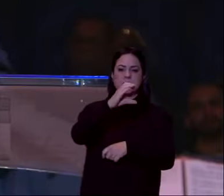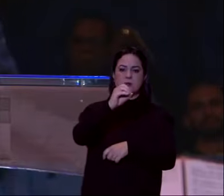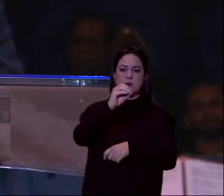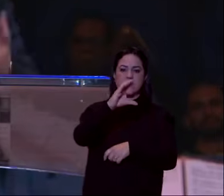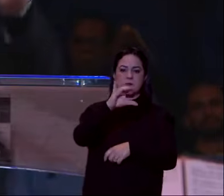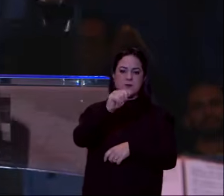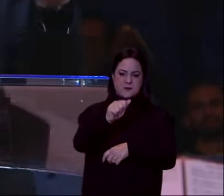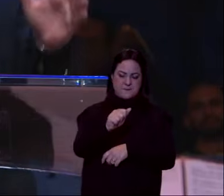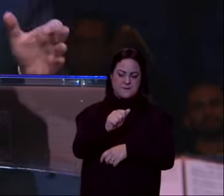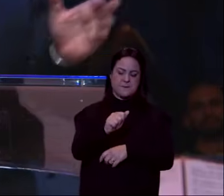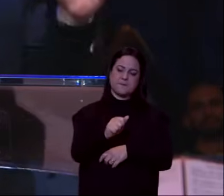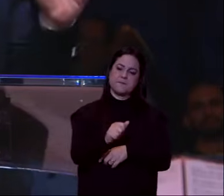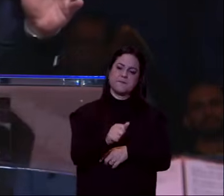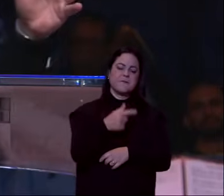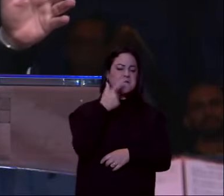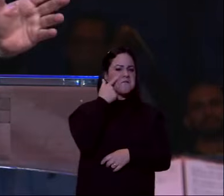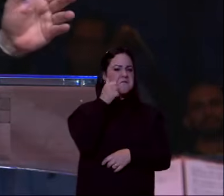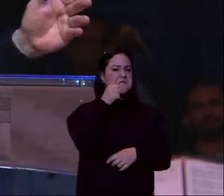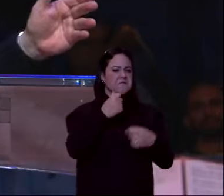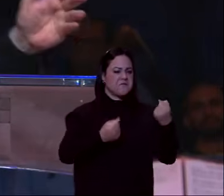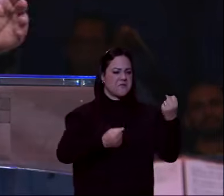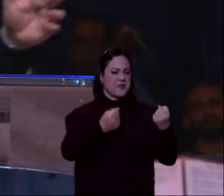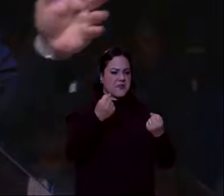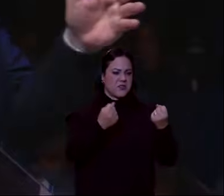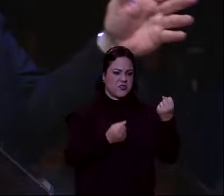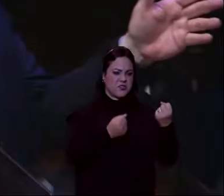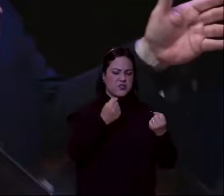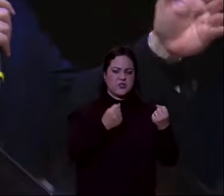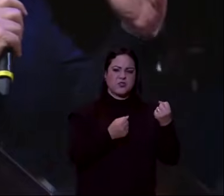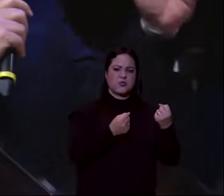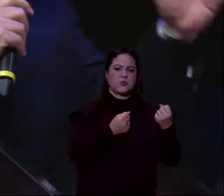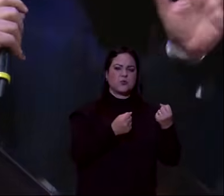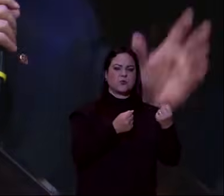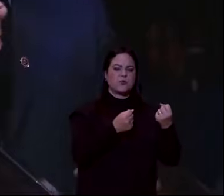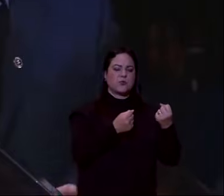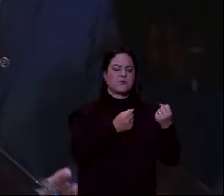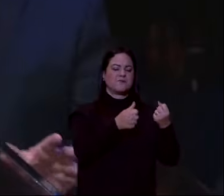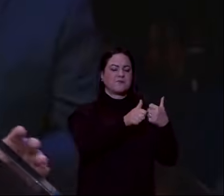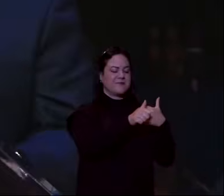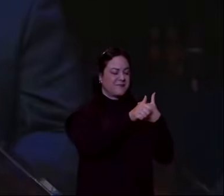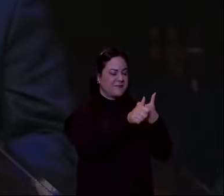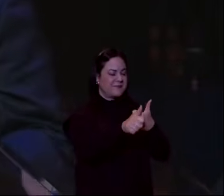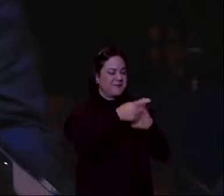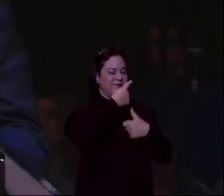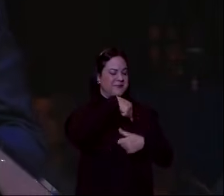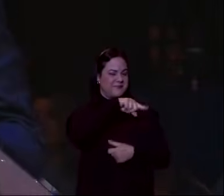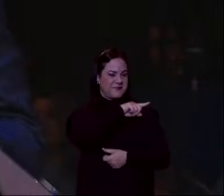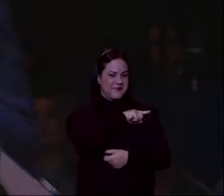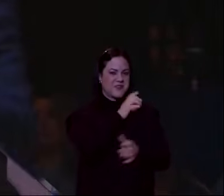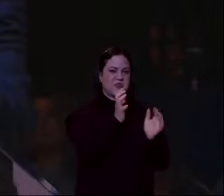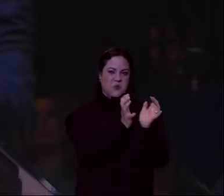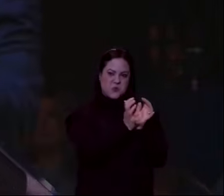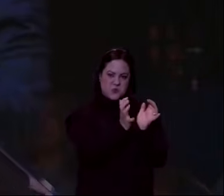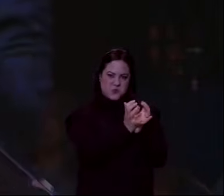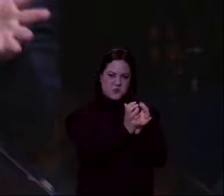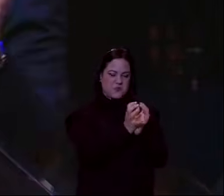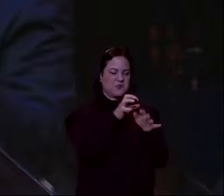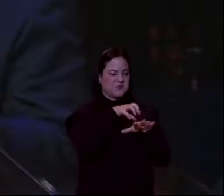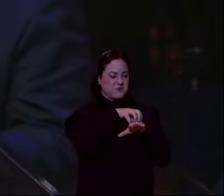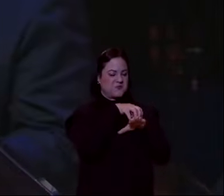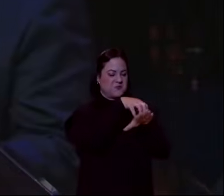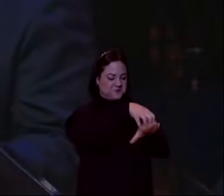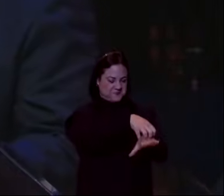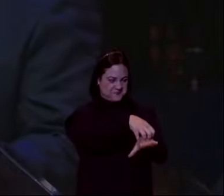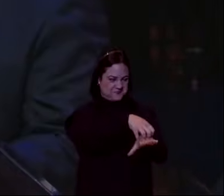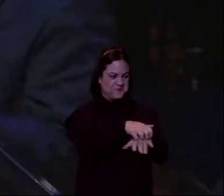de repente tinha uma senhora dirigindo a nossa caravana de viagem ali na Escócia, uma guia de